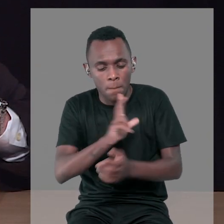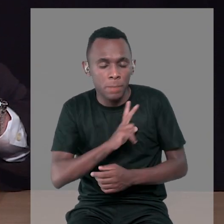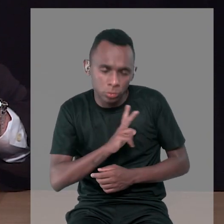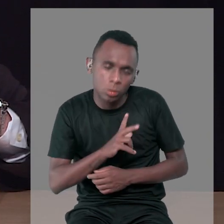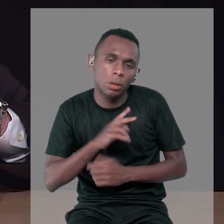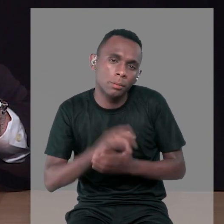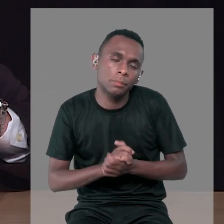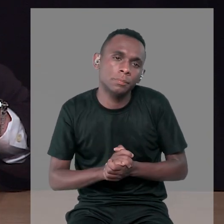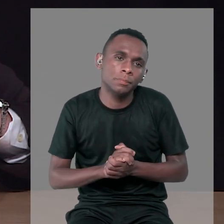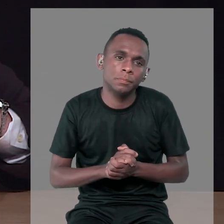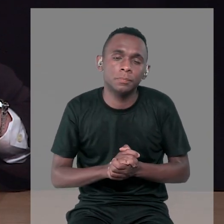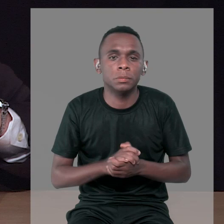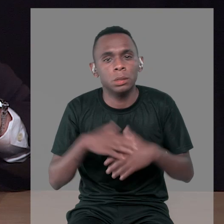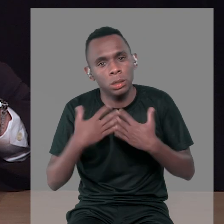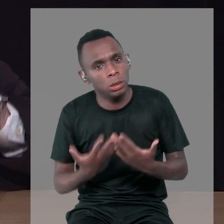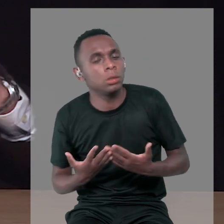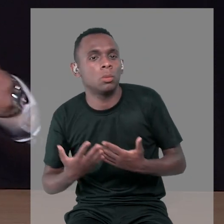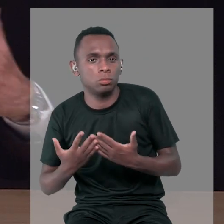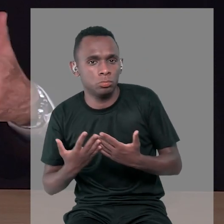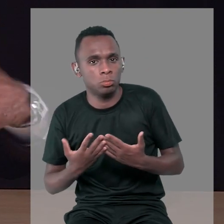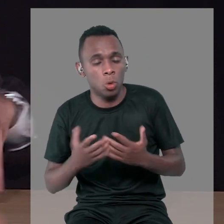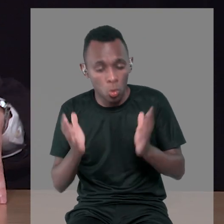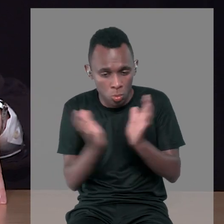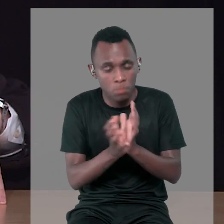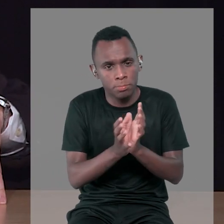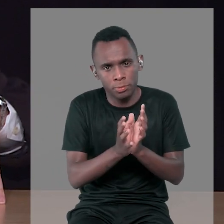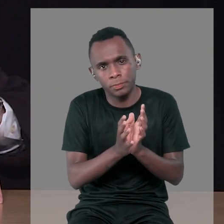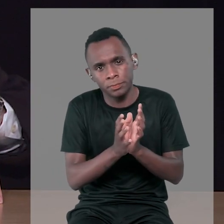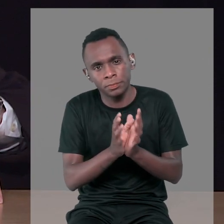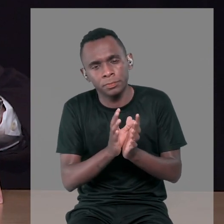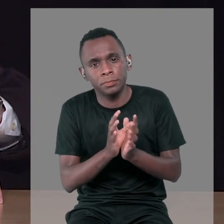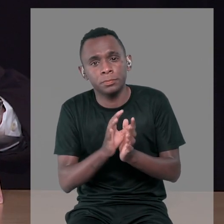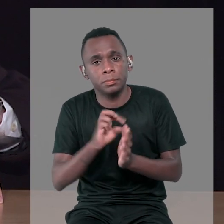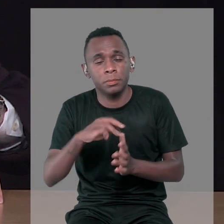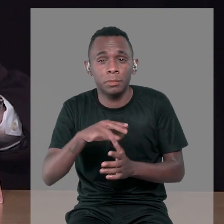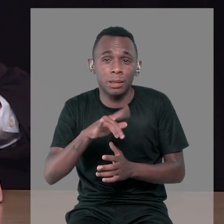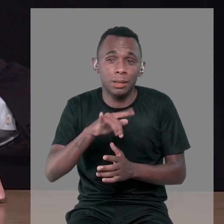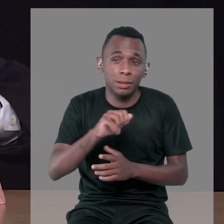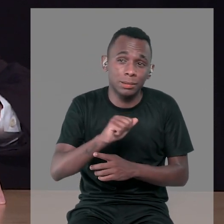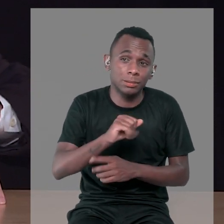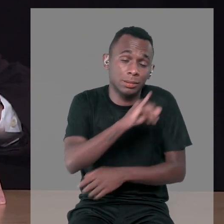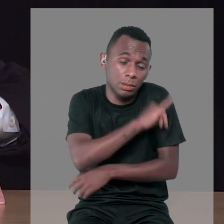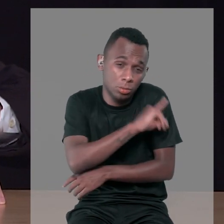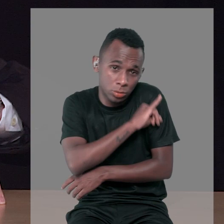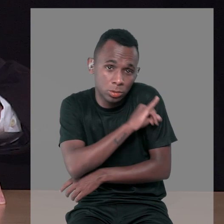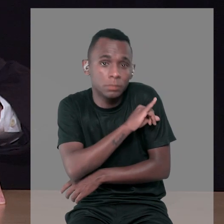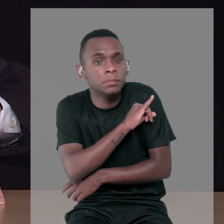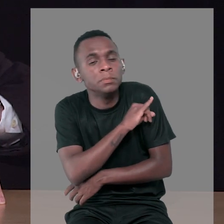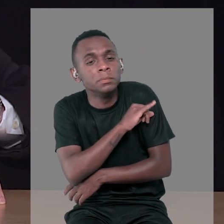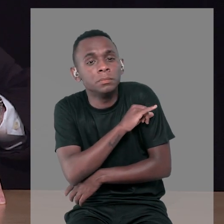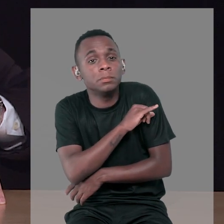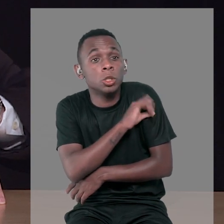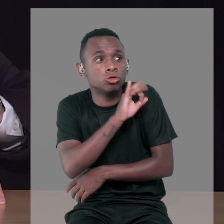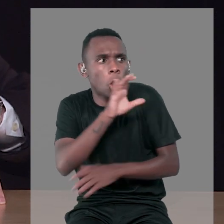né, às milícias. Eu estou falando cariocas, é um pouco de desrespeito ao Rio, porque até parece que só no Rio de Janeiro,